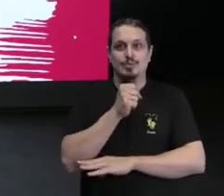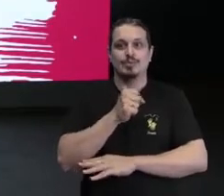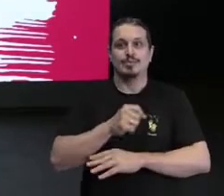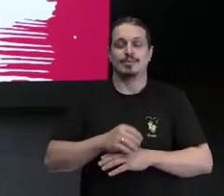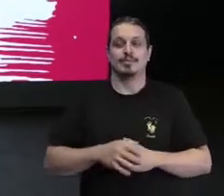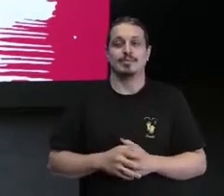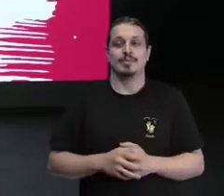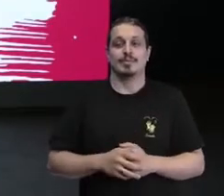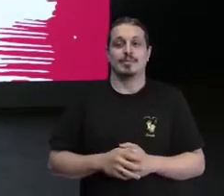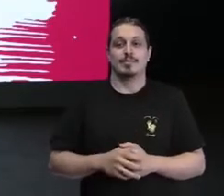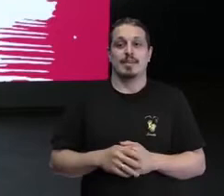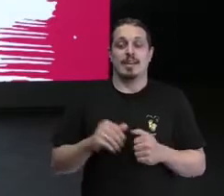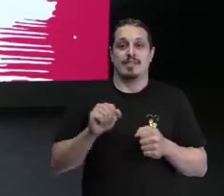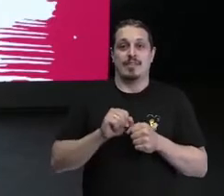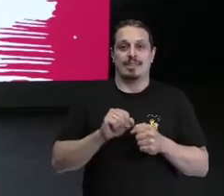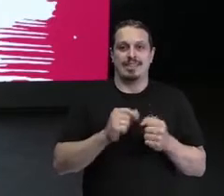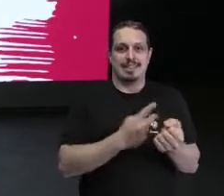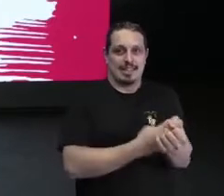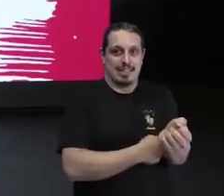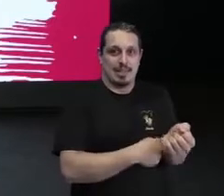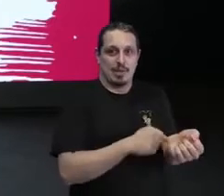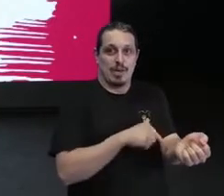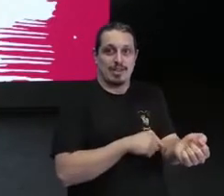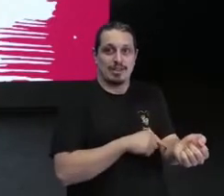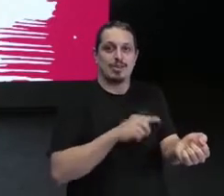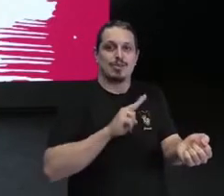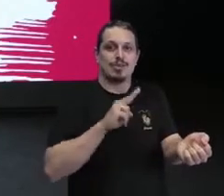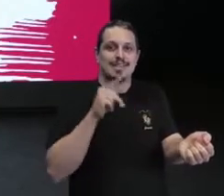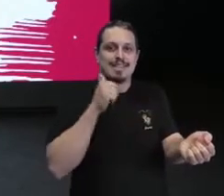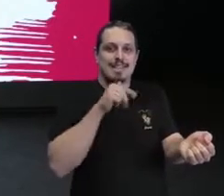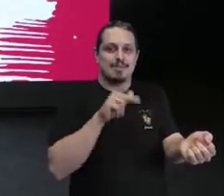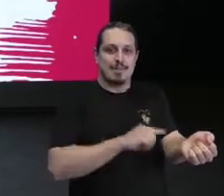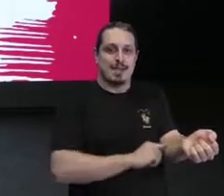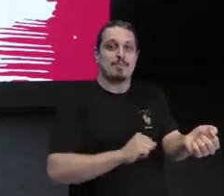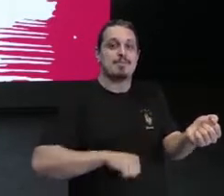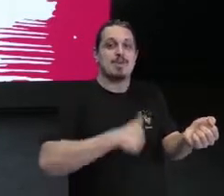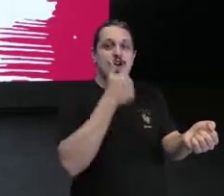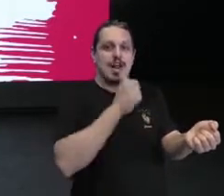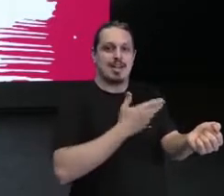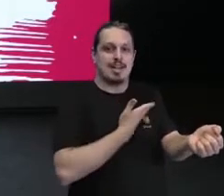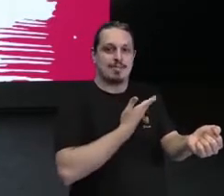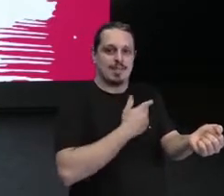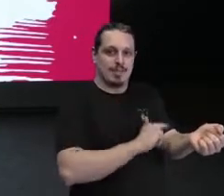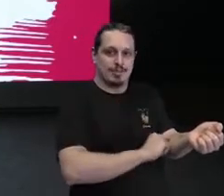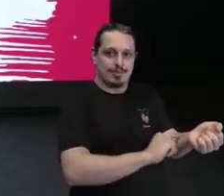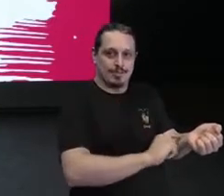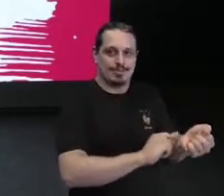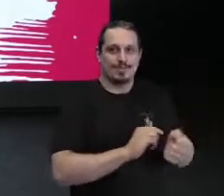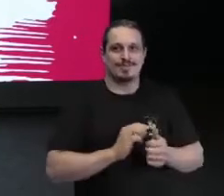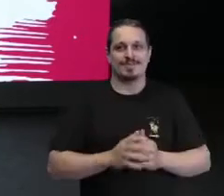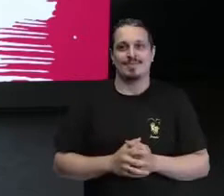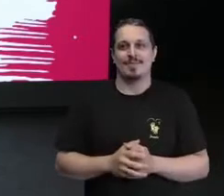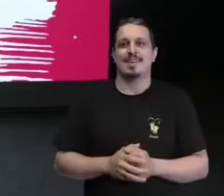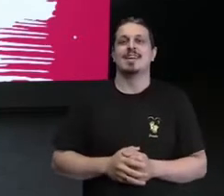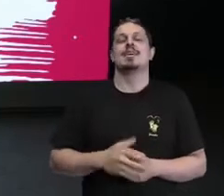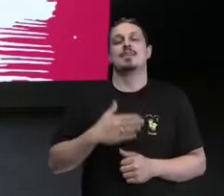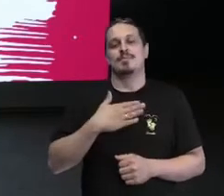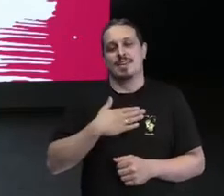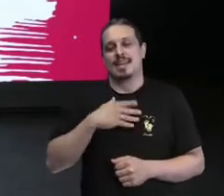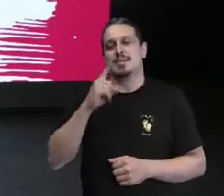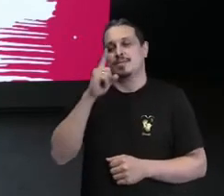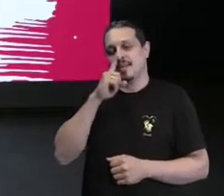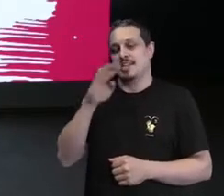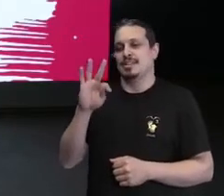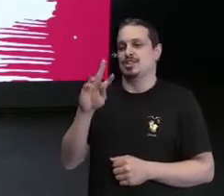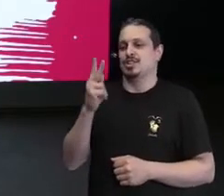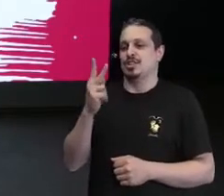que é a minha irmã amada. Lu, um beijo para você, querida, minha melhor amiga. Eu também sou a mãe do Theo, como foi falado, que é um